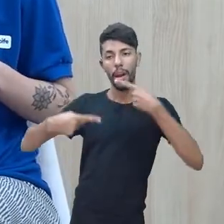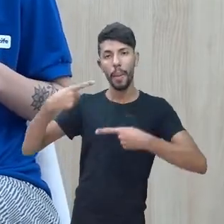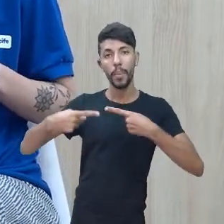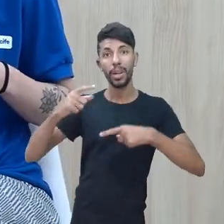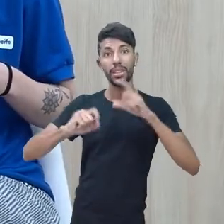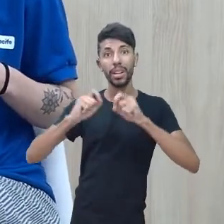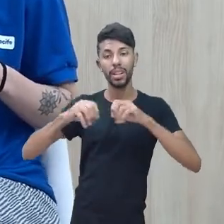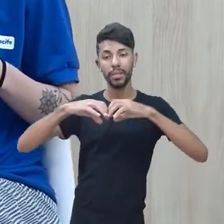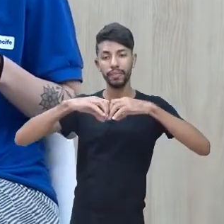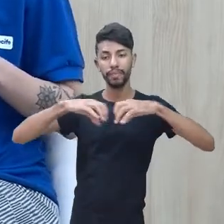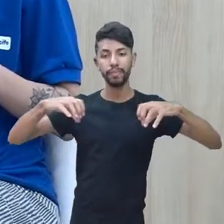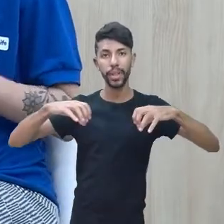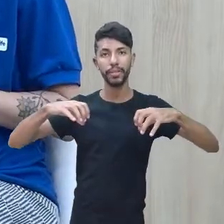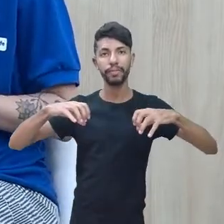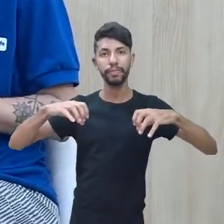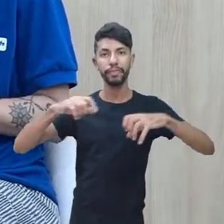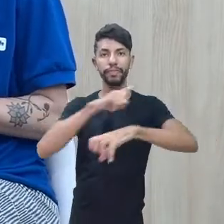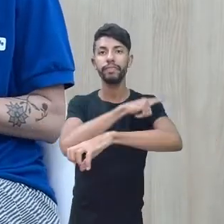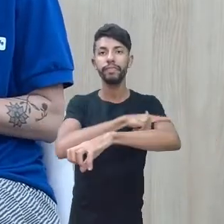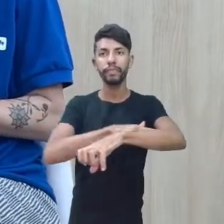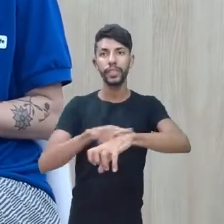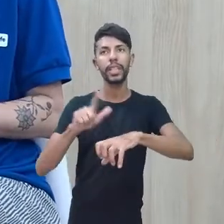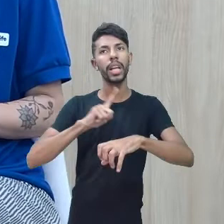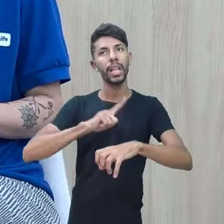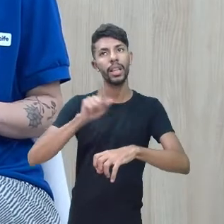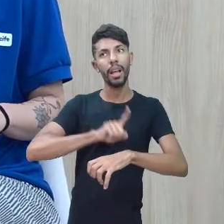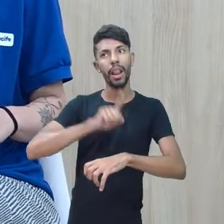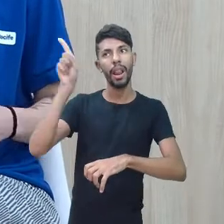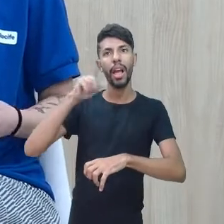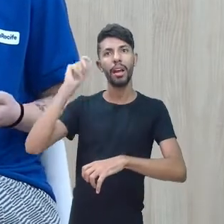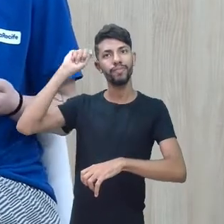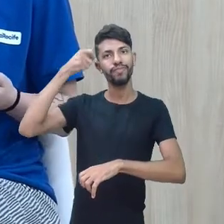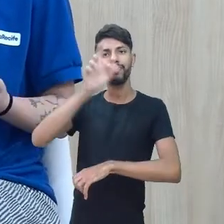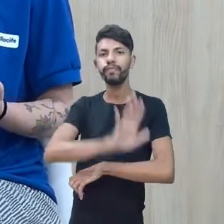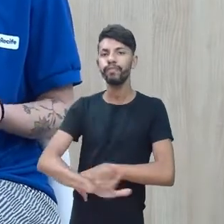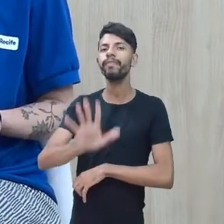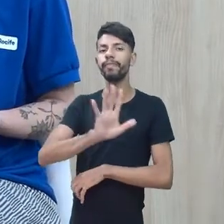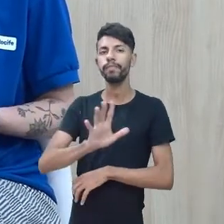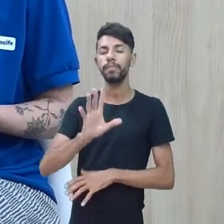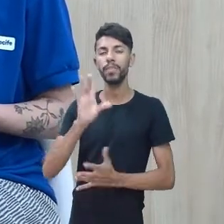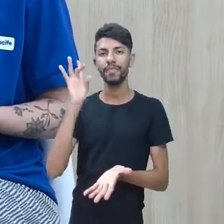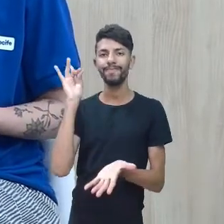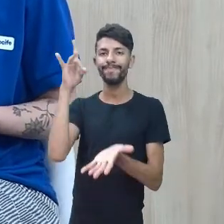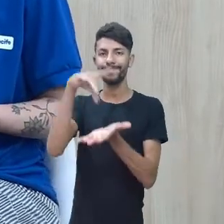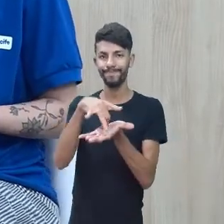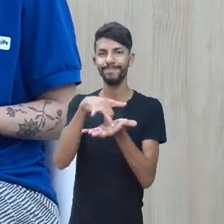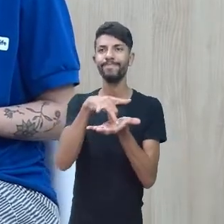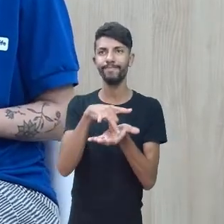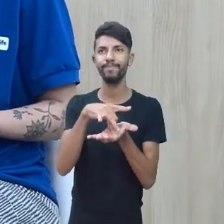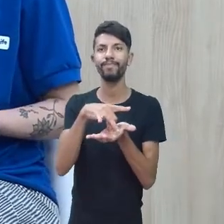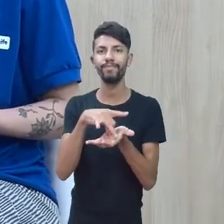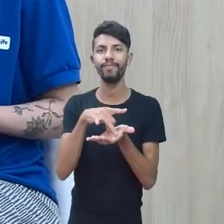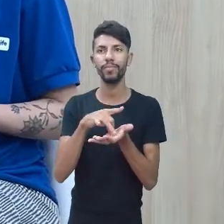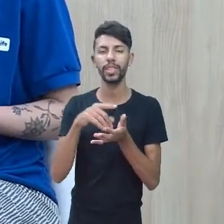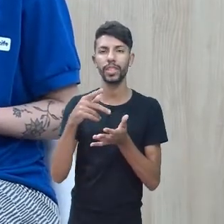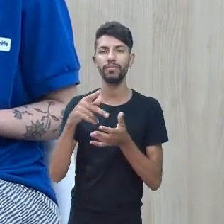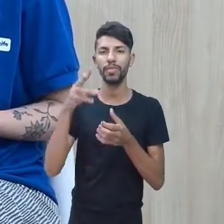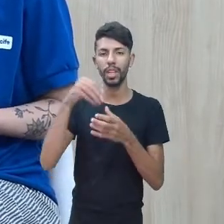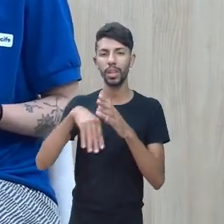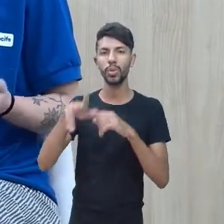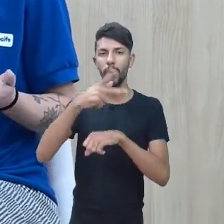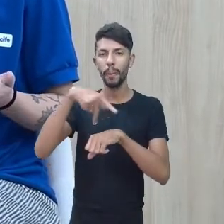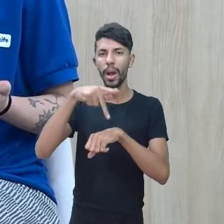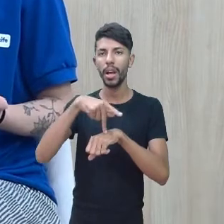segregação racial, né, que existiu lá na África do Sul, foi oficializado, né, no país